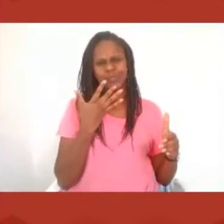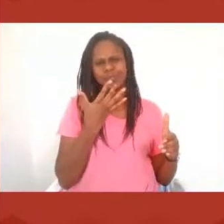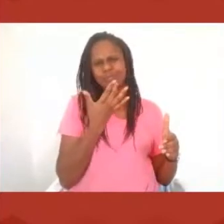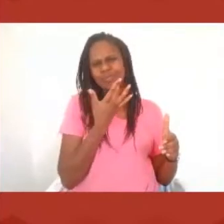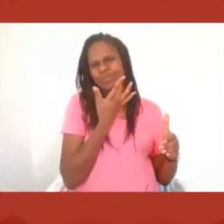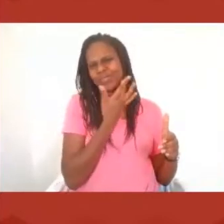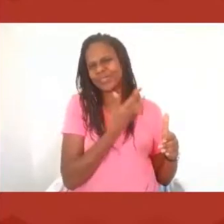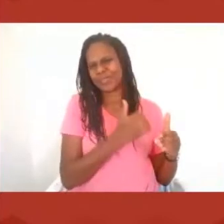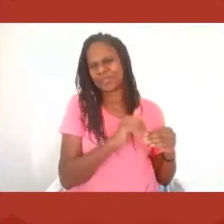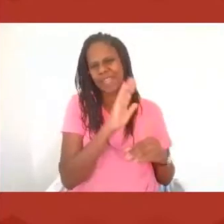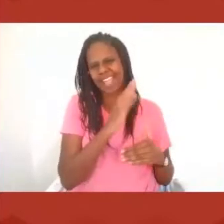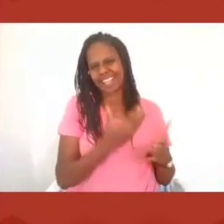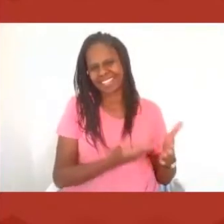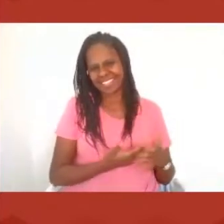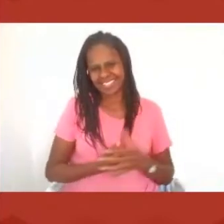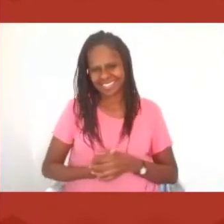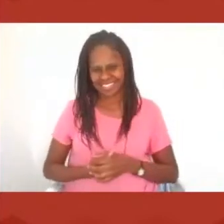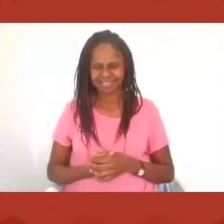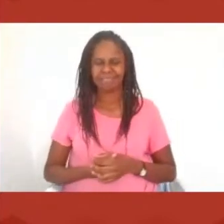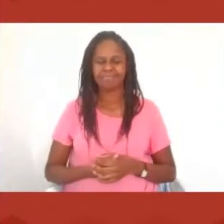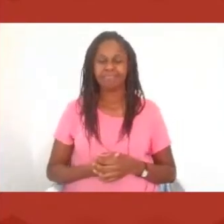Mas acho que a questão é